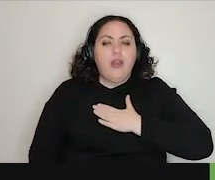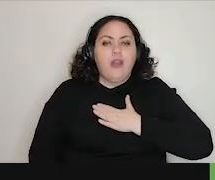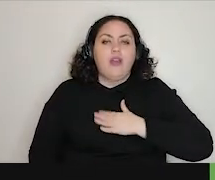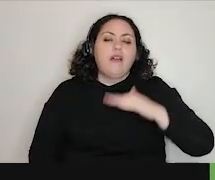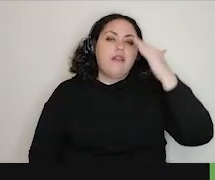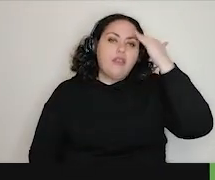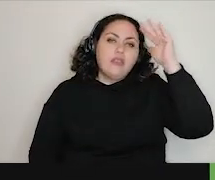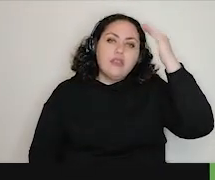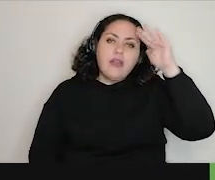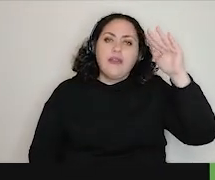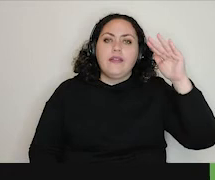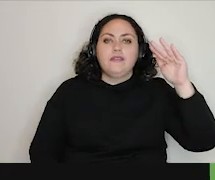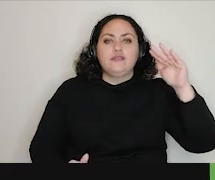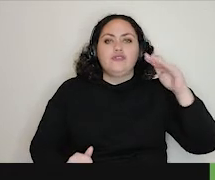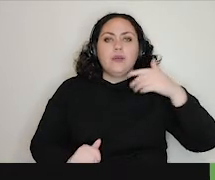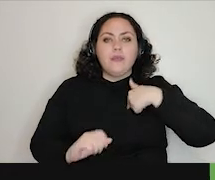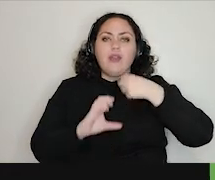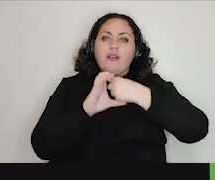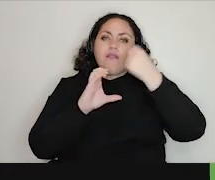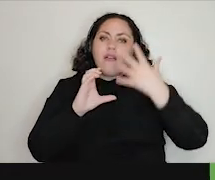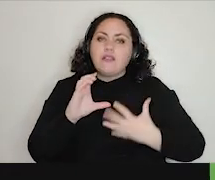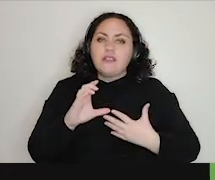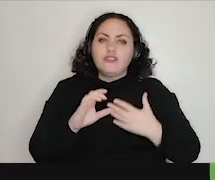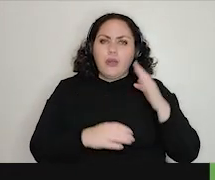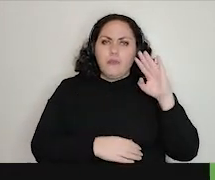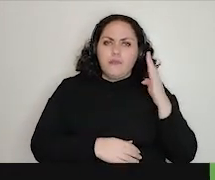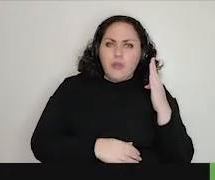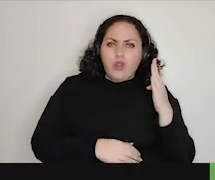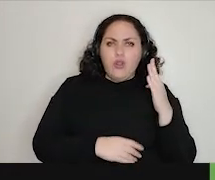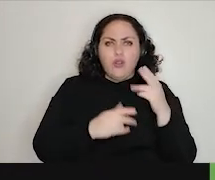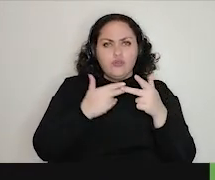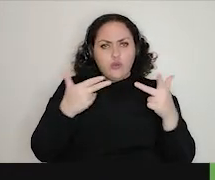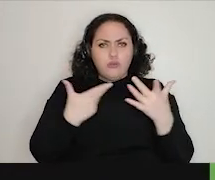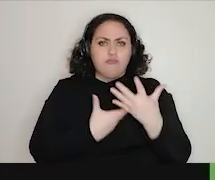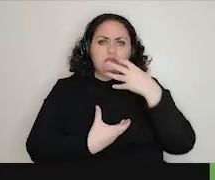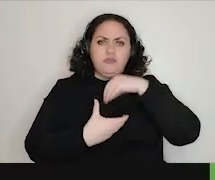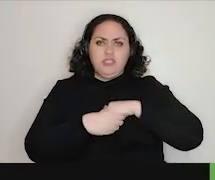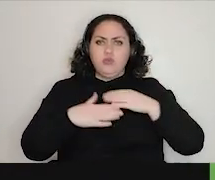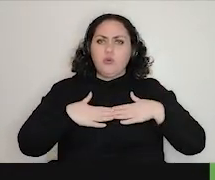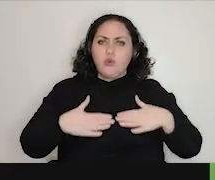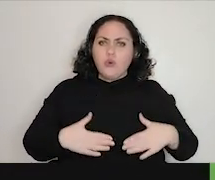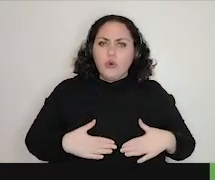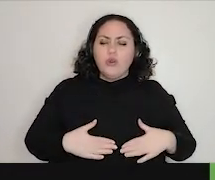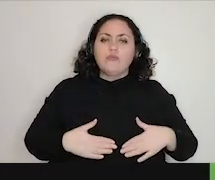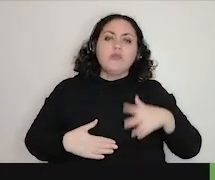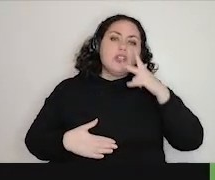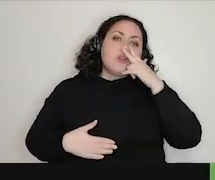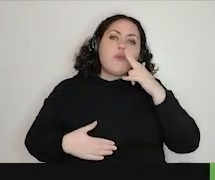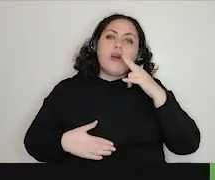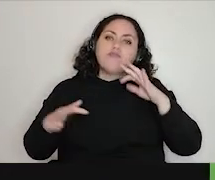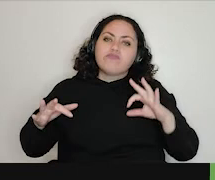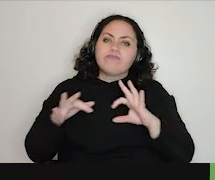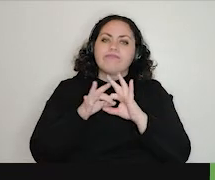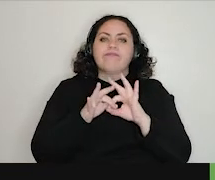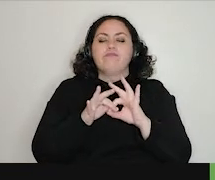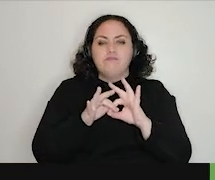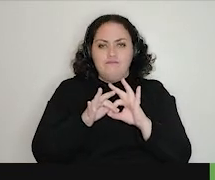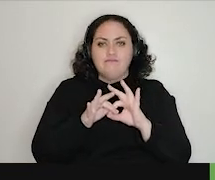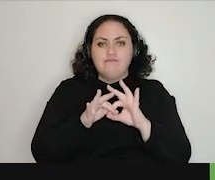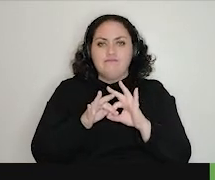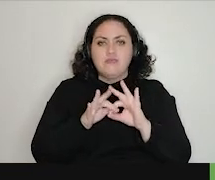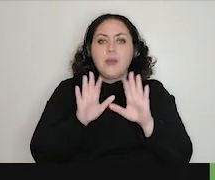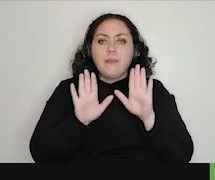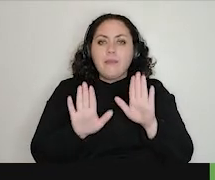ser entendido esses elementos da corporeidade dela, desses elementos biológicos dela, inclusive, né, como mais uma